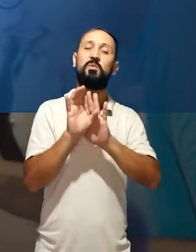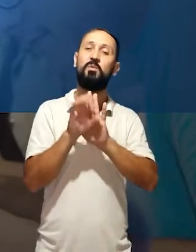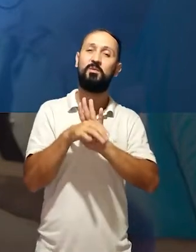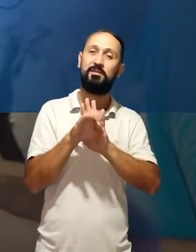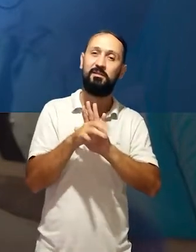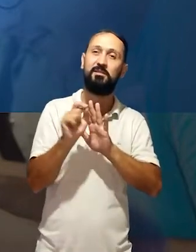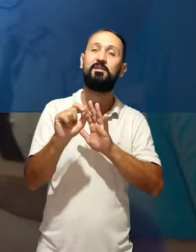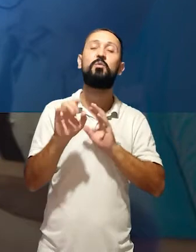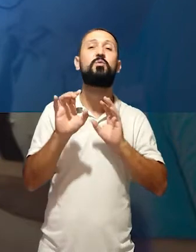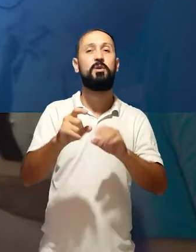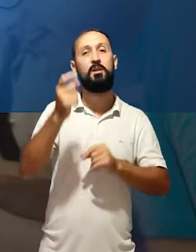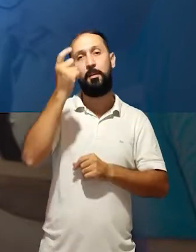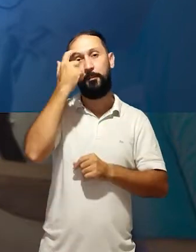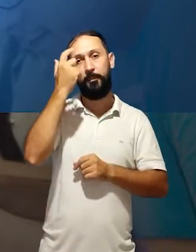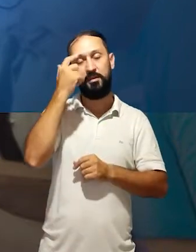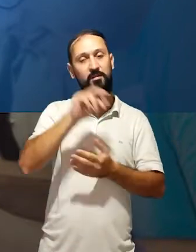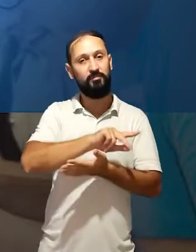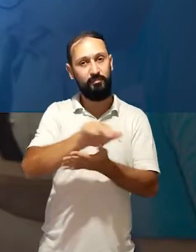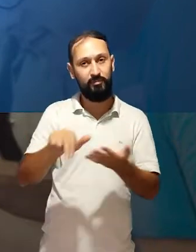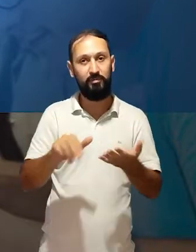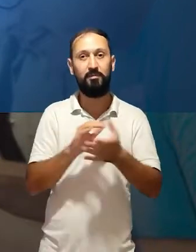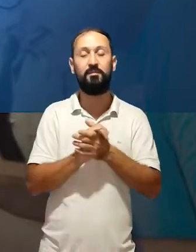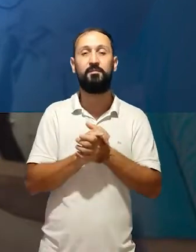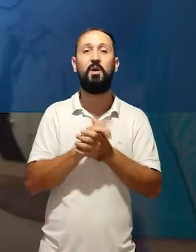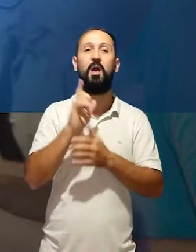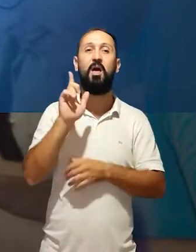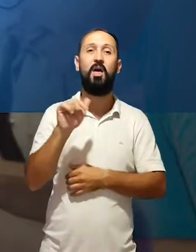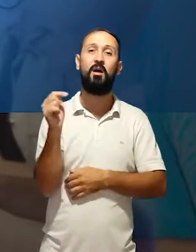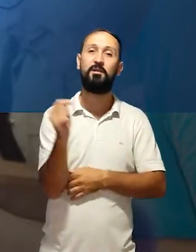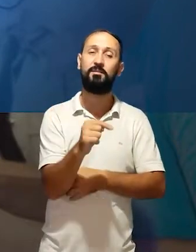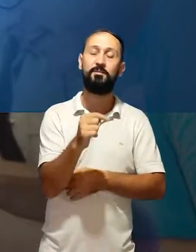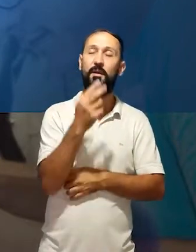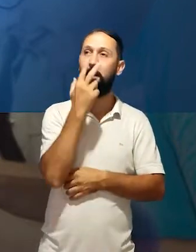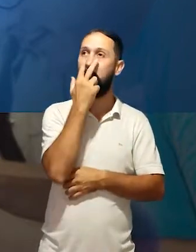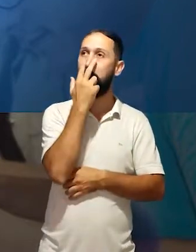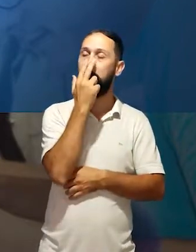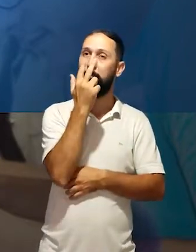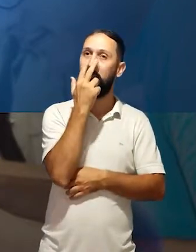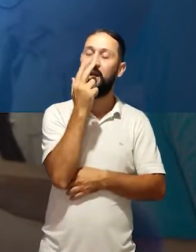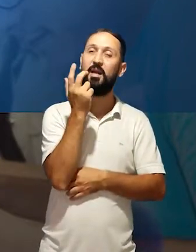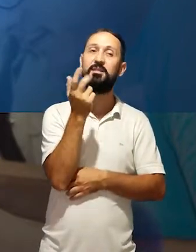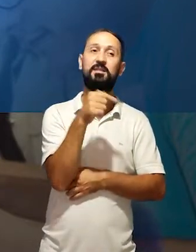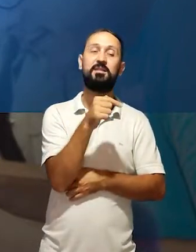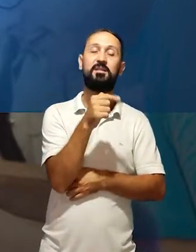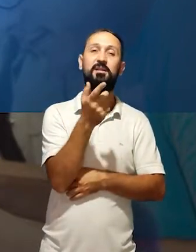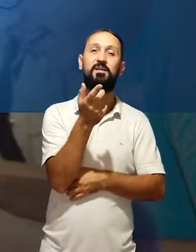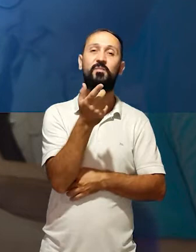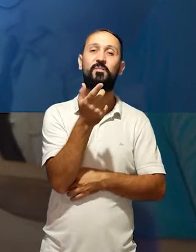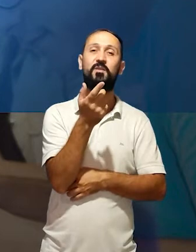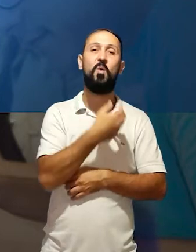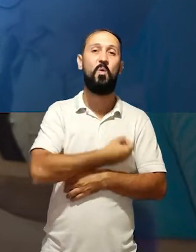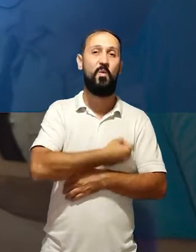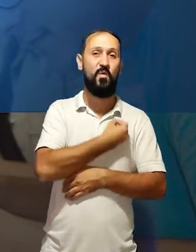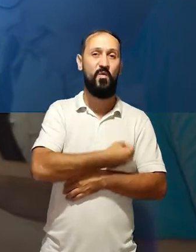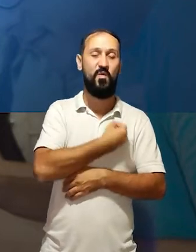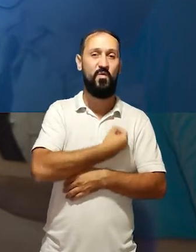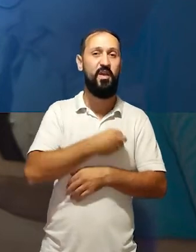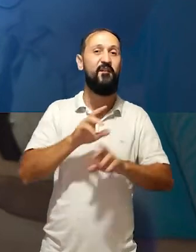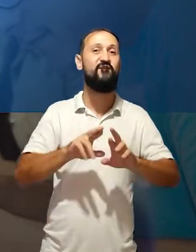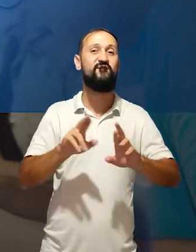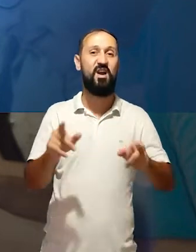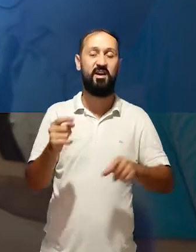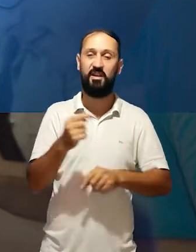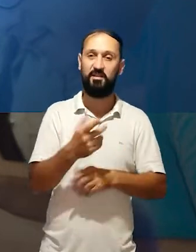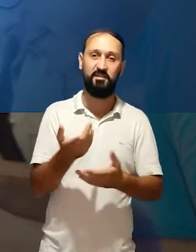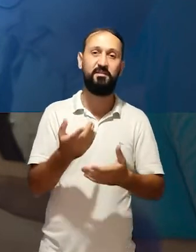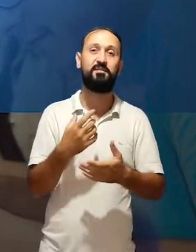seus conceitos, sua maneira de pensar e muitas coisas. Então, é um Sherlock, digamos assim, com uma